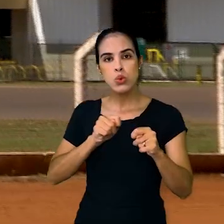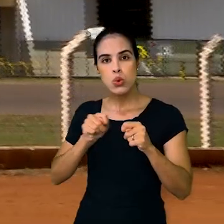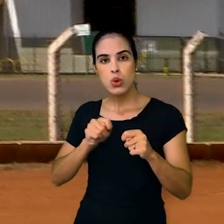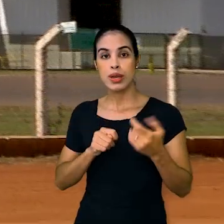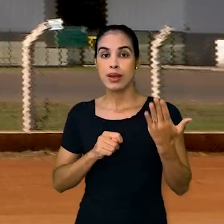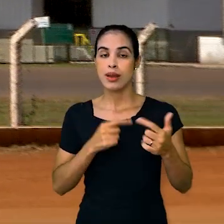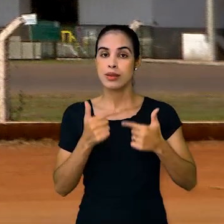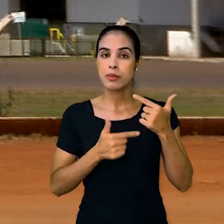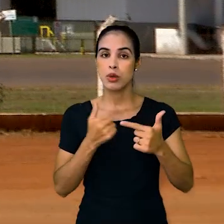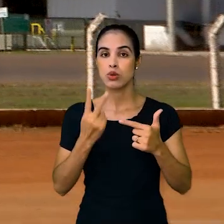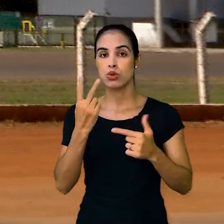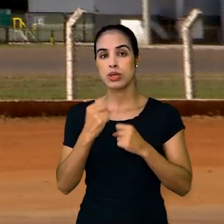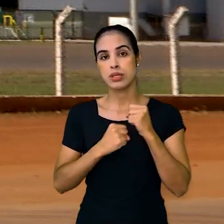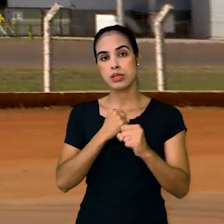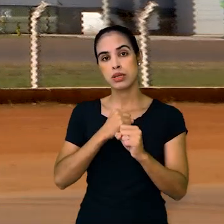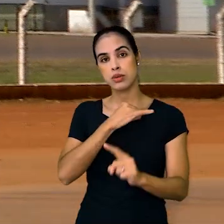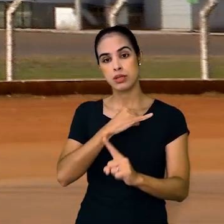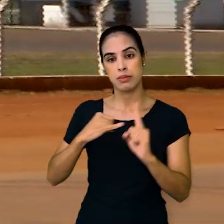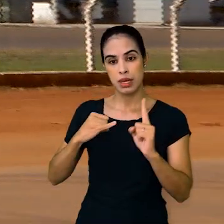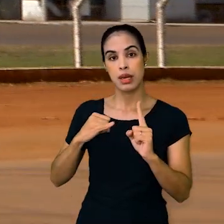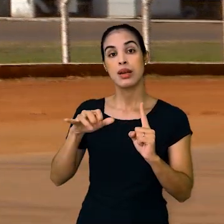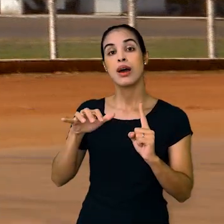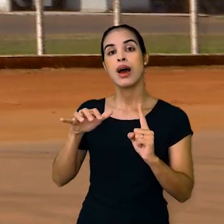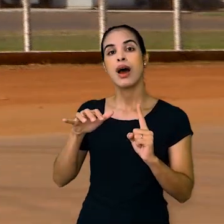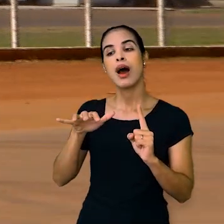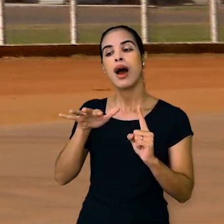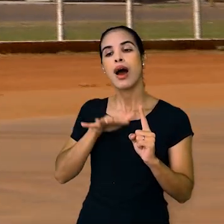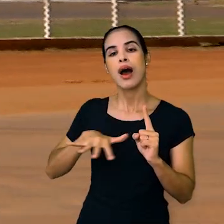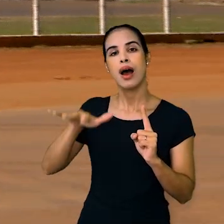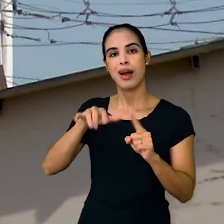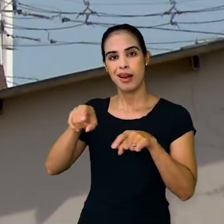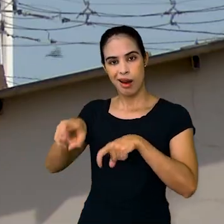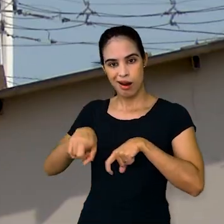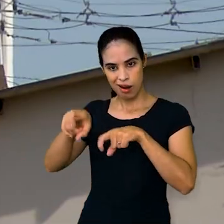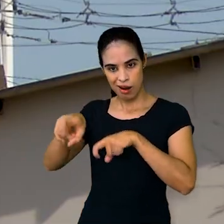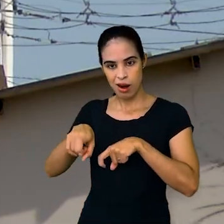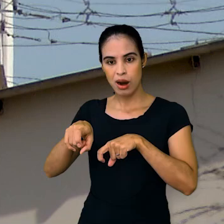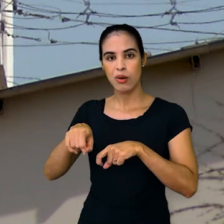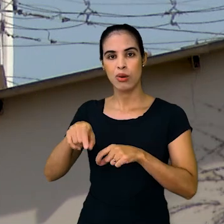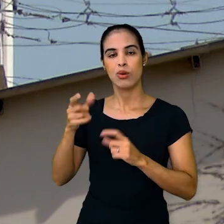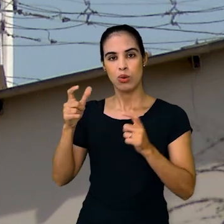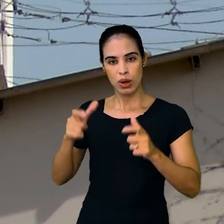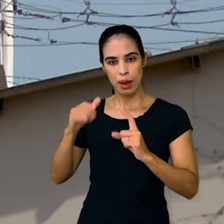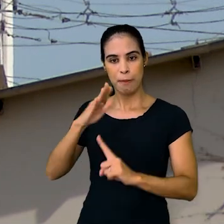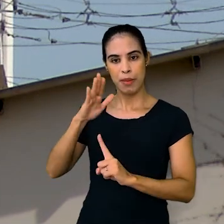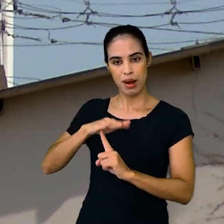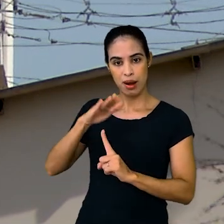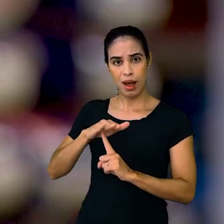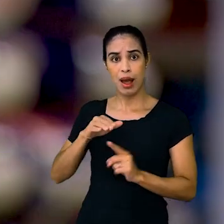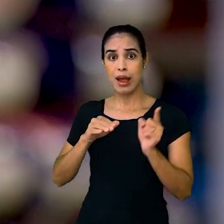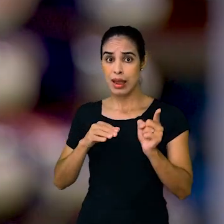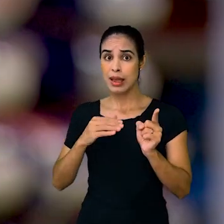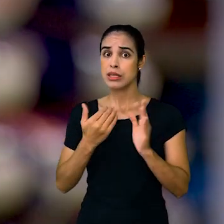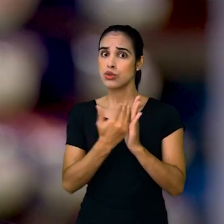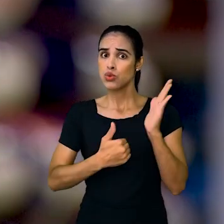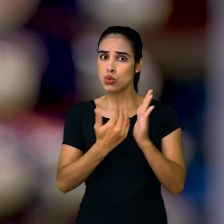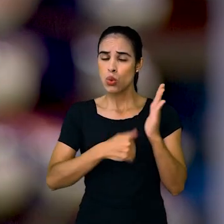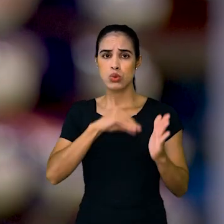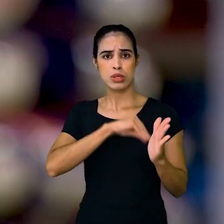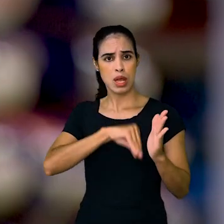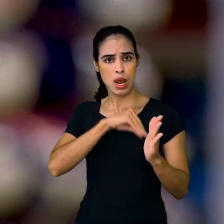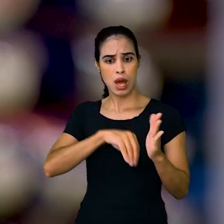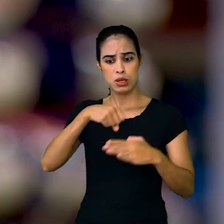quase 2 anos e meio em uma empresa agroindustrial no Paraná. Ele sofreu descontos no salário referentes a cestas